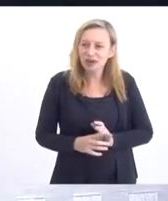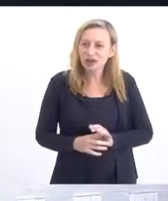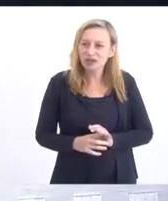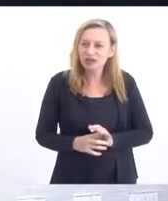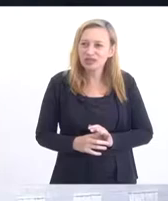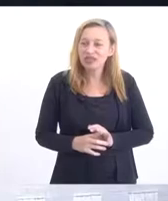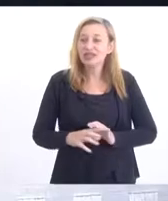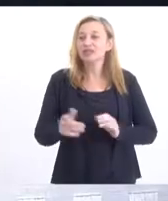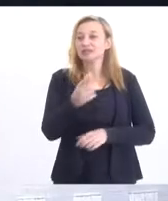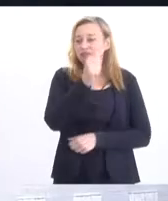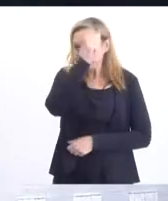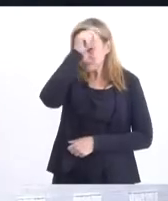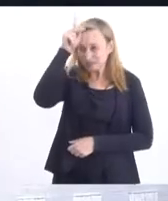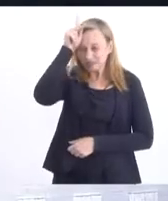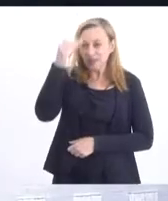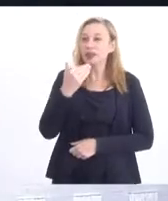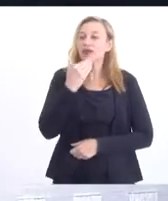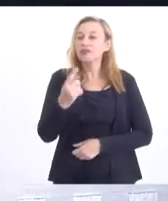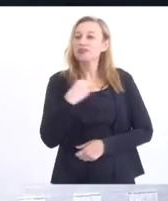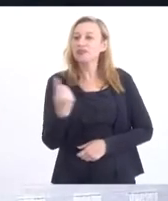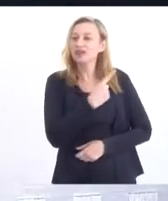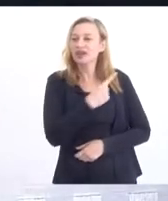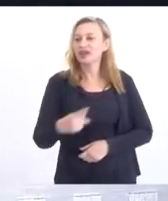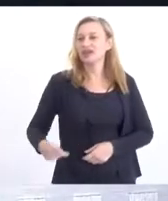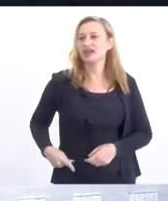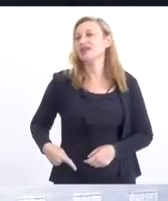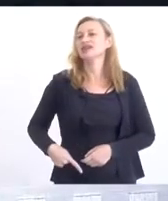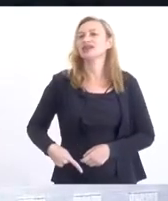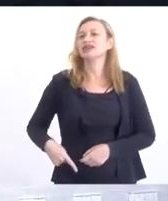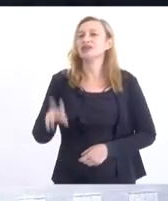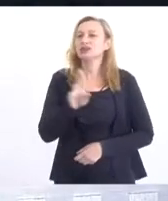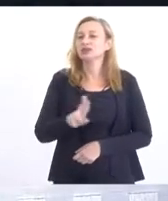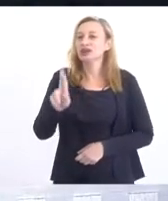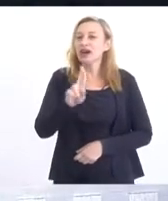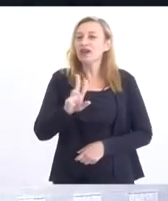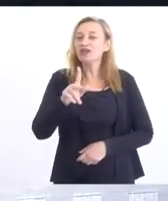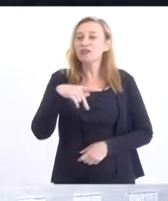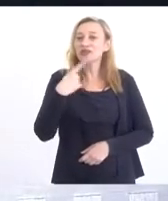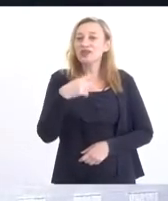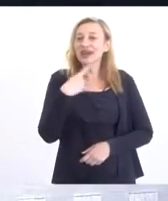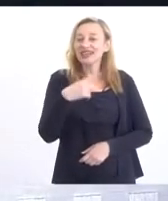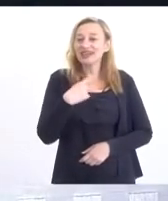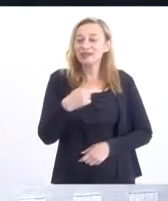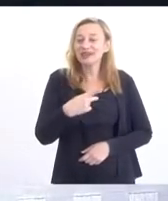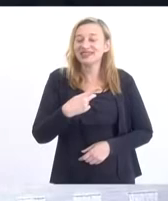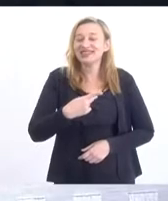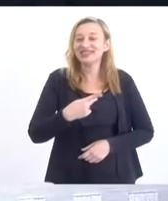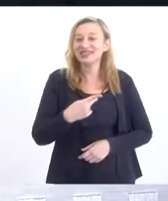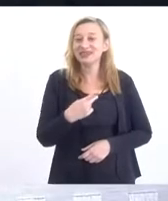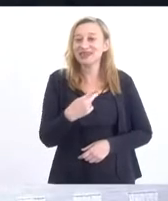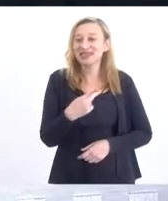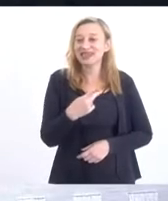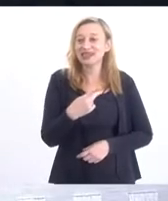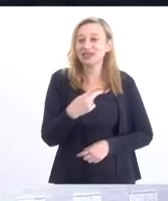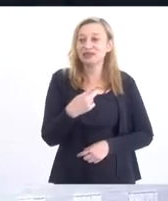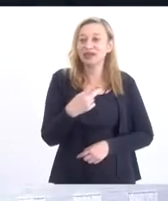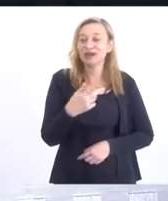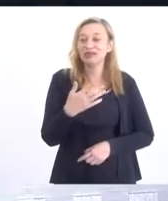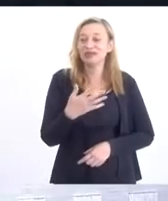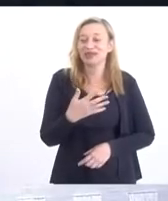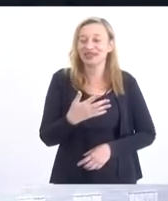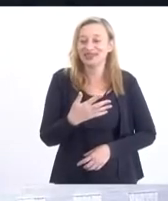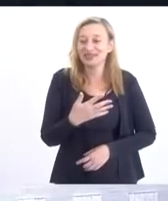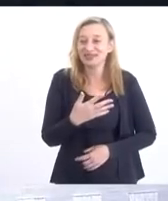prefeitos. Por sugestão do nosso presidente, vai fazer uso da palavra em nome de todos os vereadores presentes, em todo o